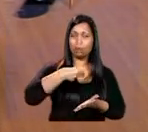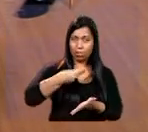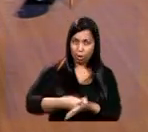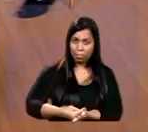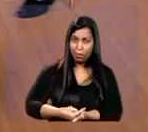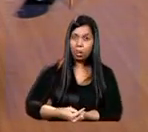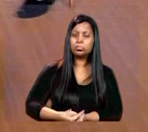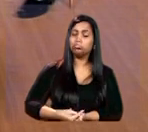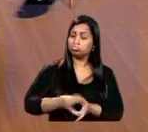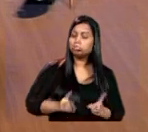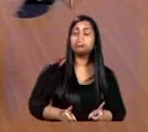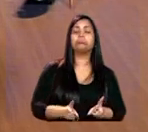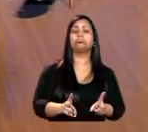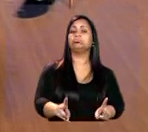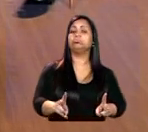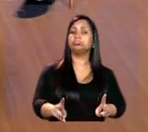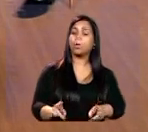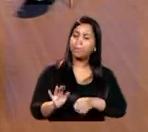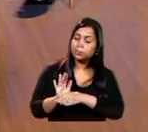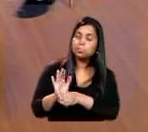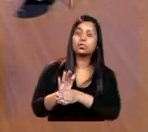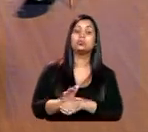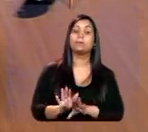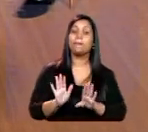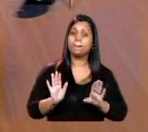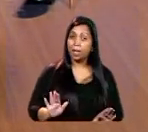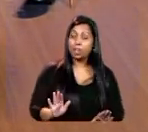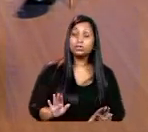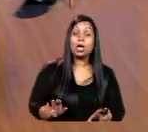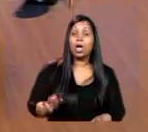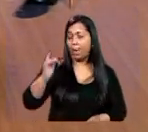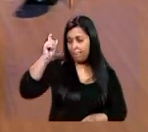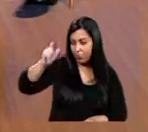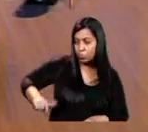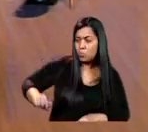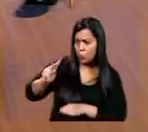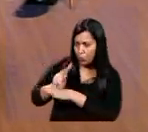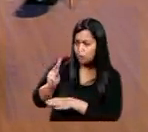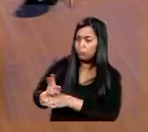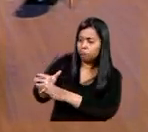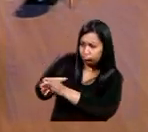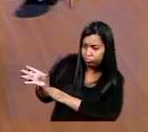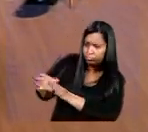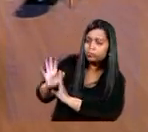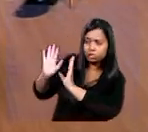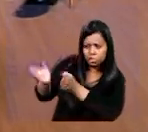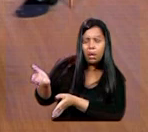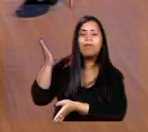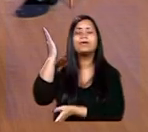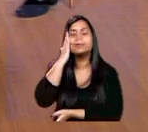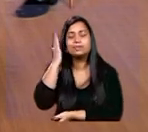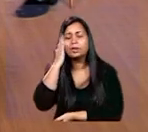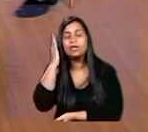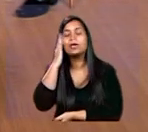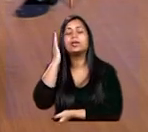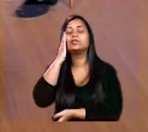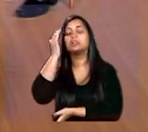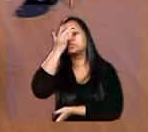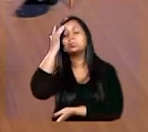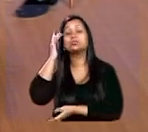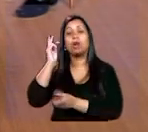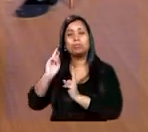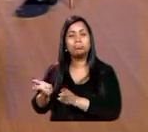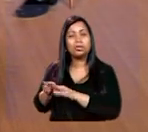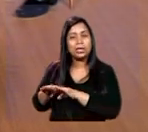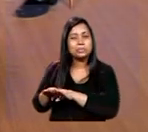acamado, ele segue com todo o quadro de dependência, mas o cuidador já está orientado, ele sabe como fazer os cuidados, o